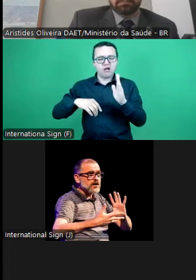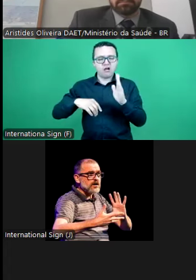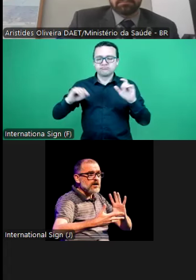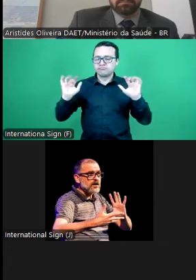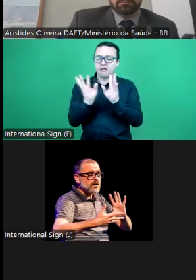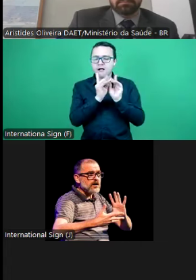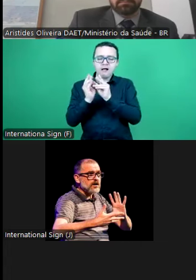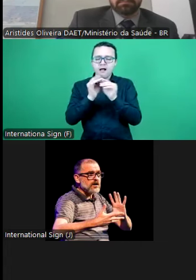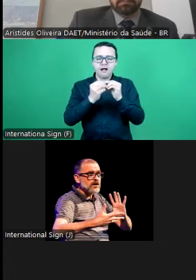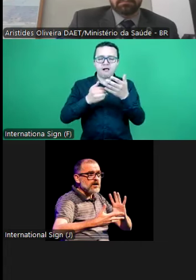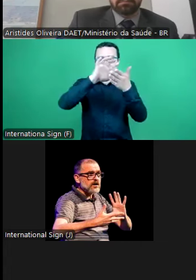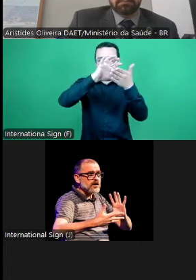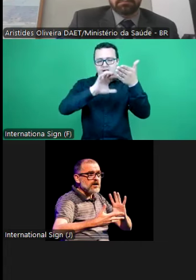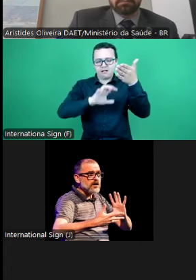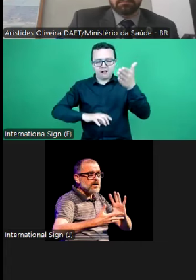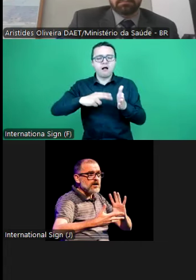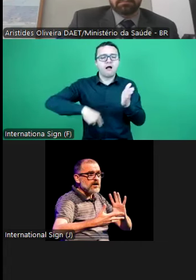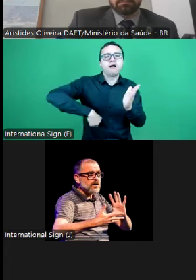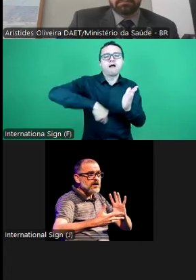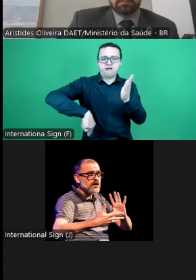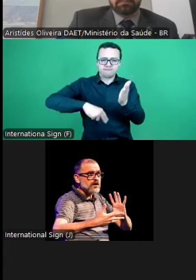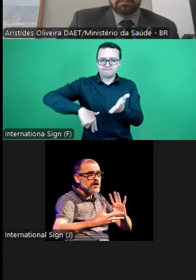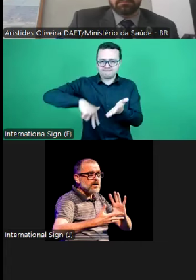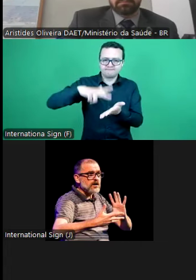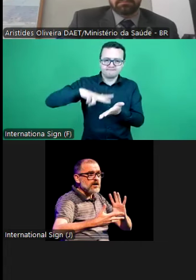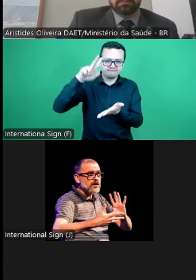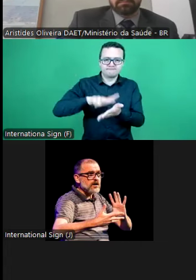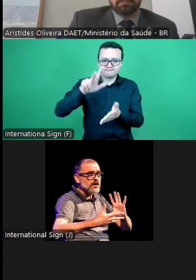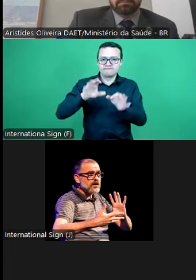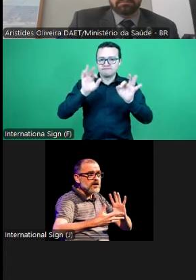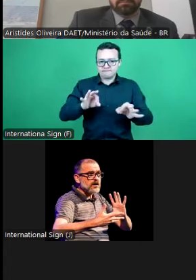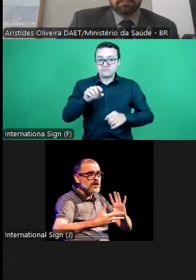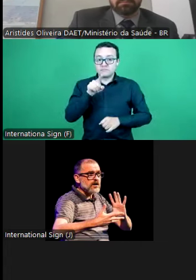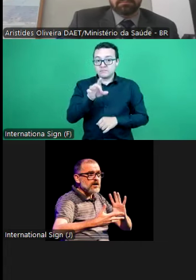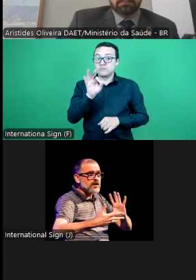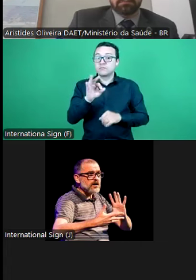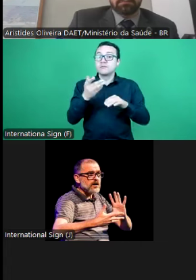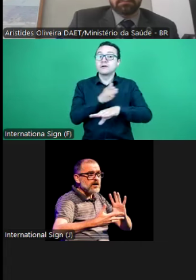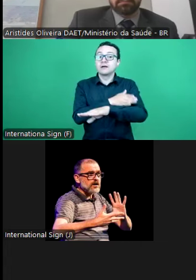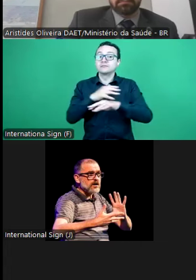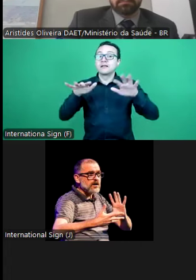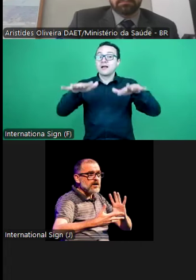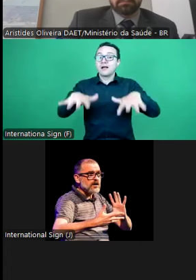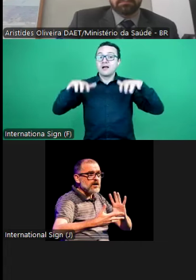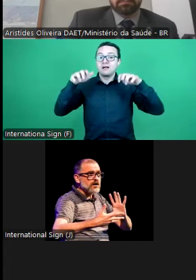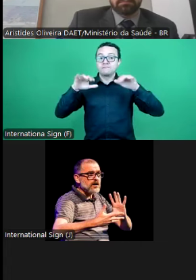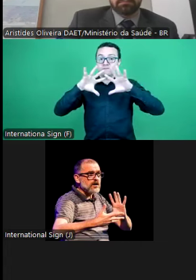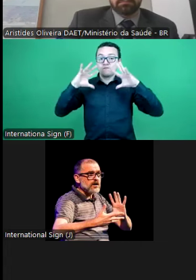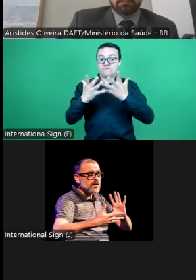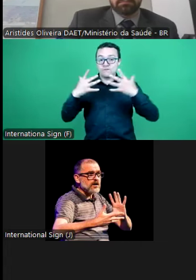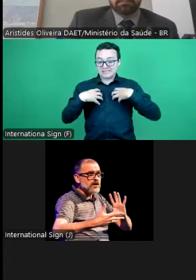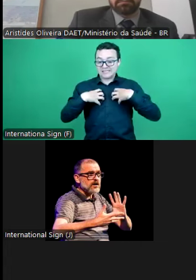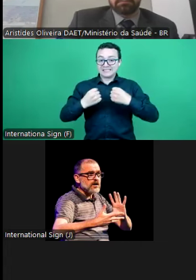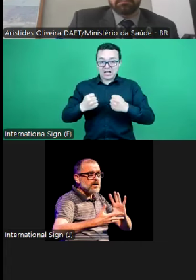no ano 2019 em relação ao que foi aprovado pela Assembleia Mundial da